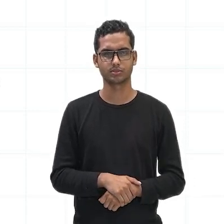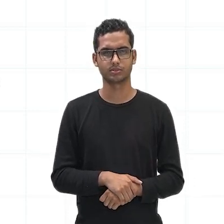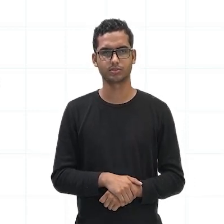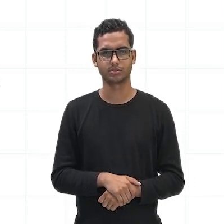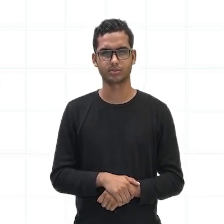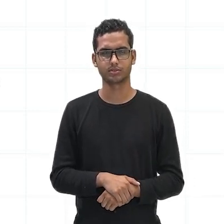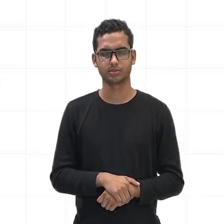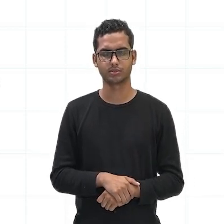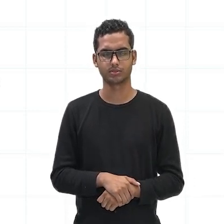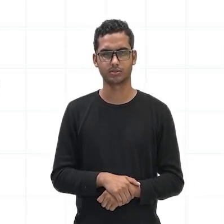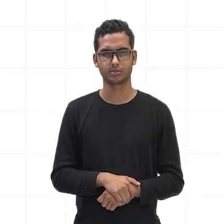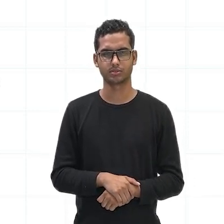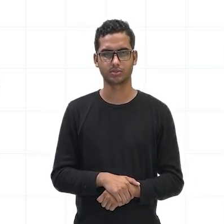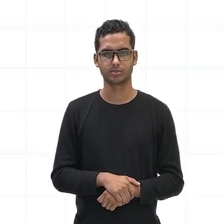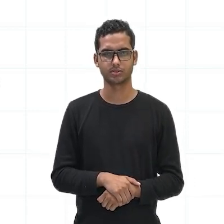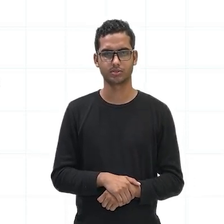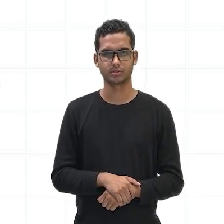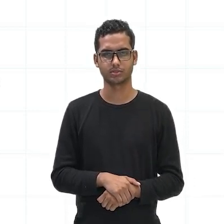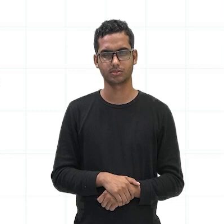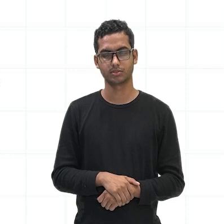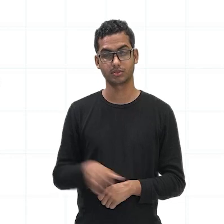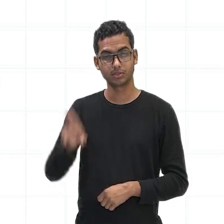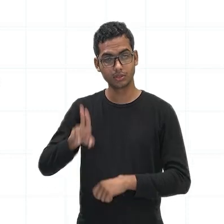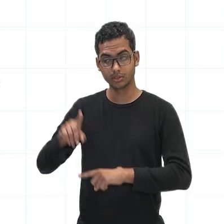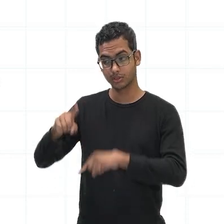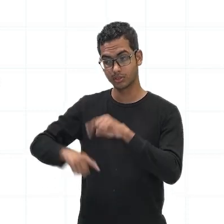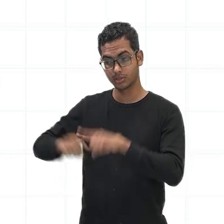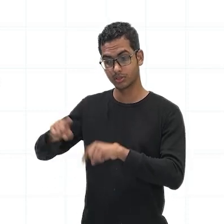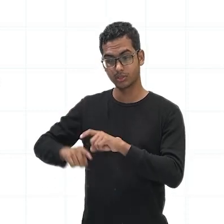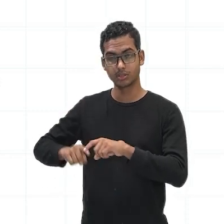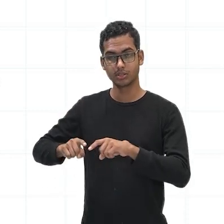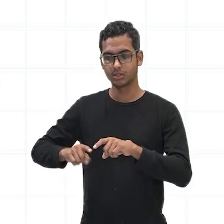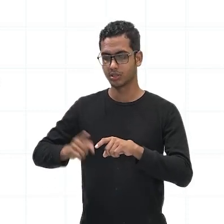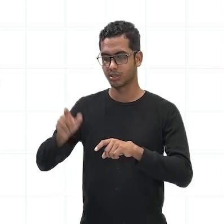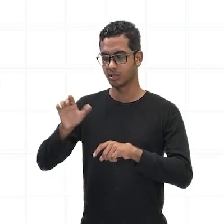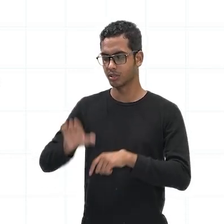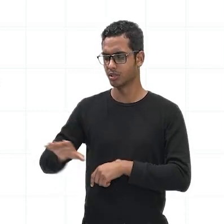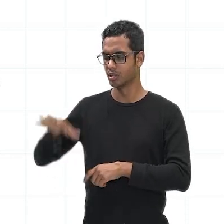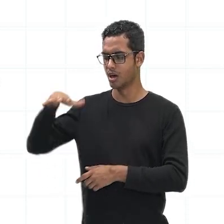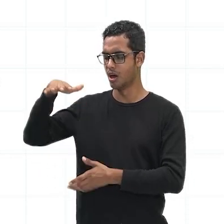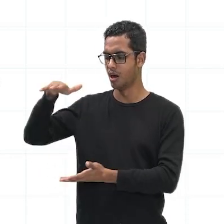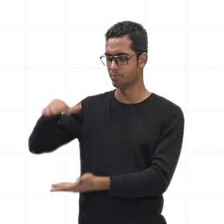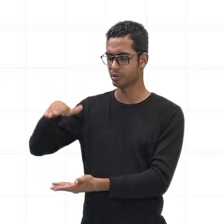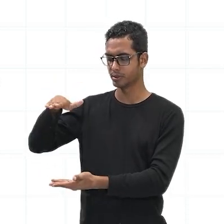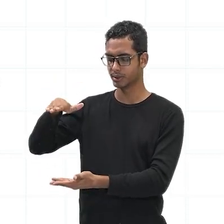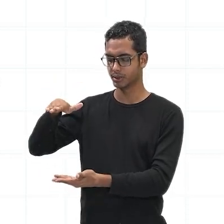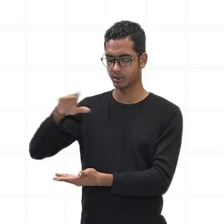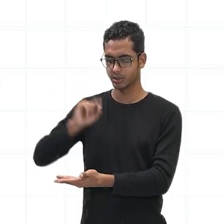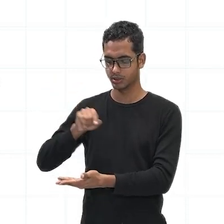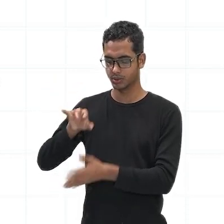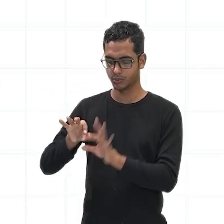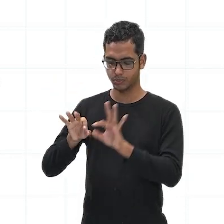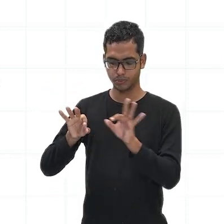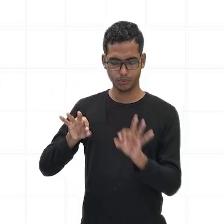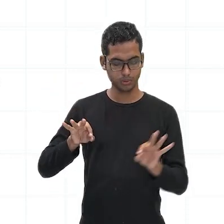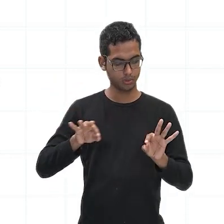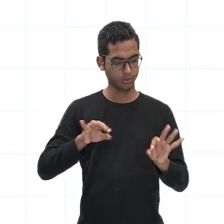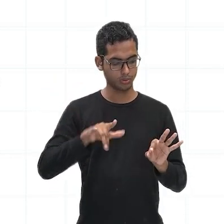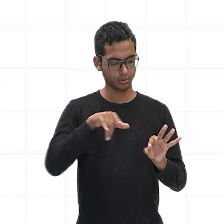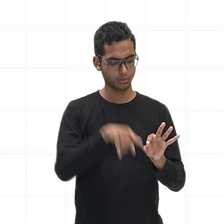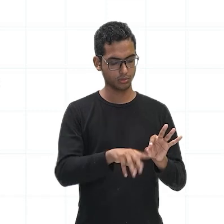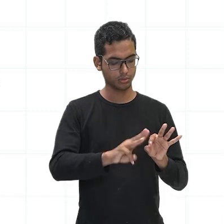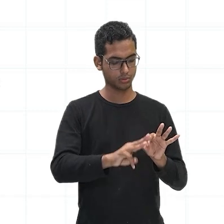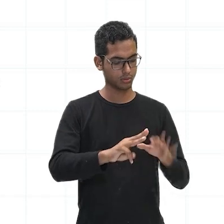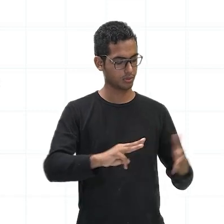ela está utilizando aí um aparelho, né, que ela vai precisar conectar aí na tomada. E aí você visualiza que na tomada